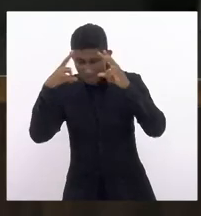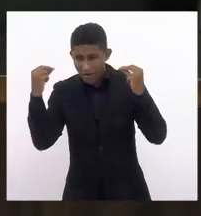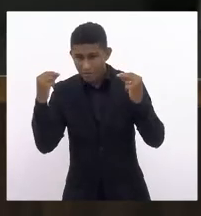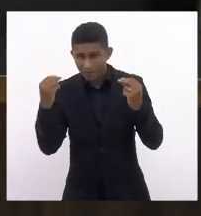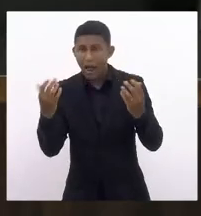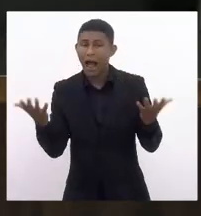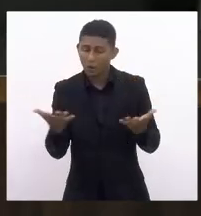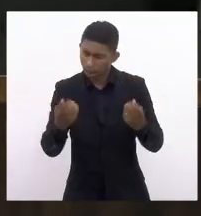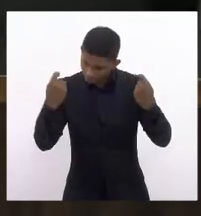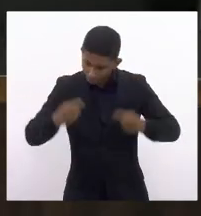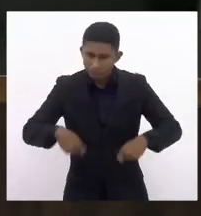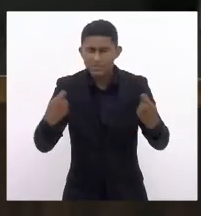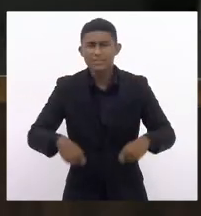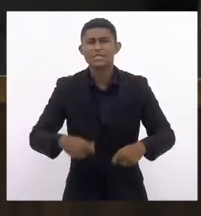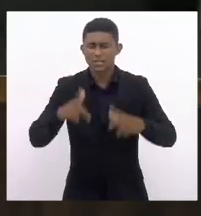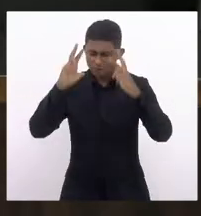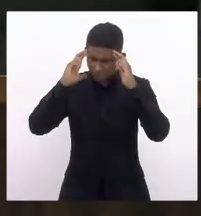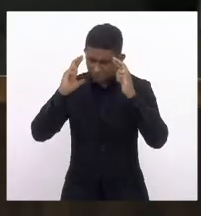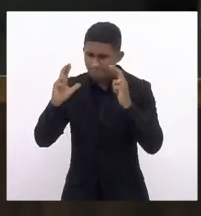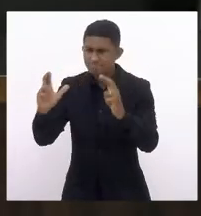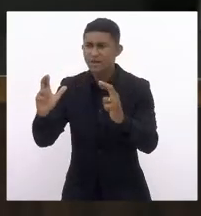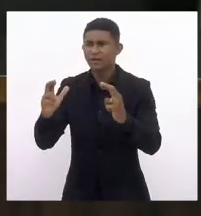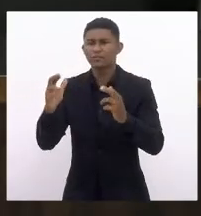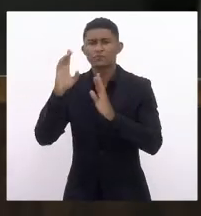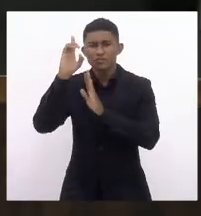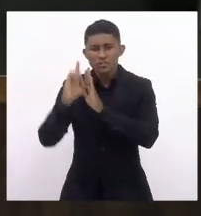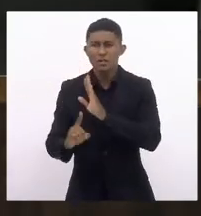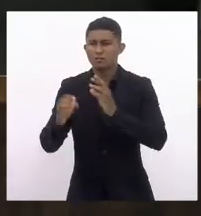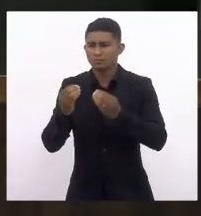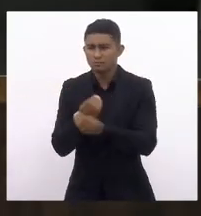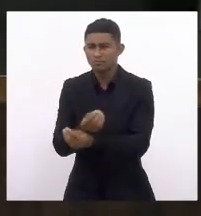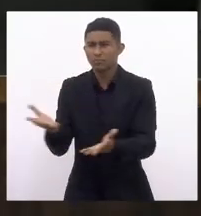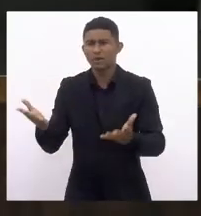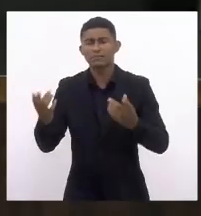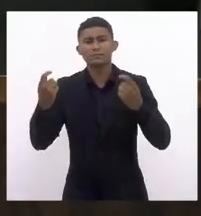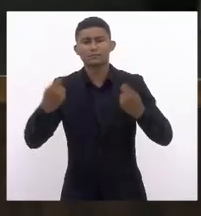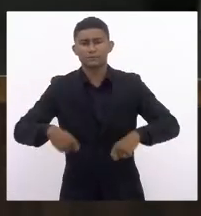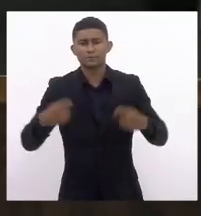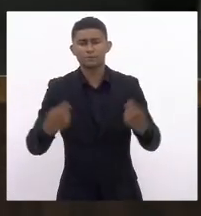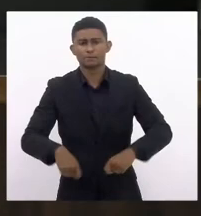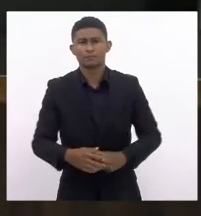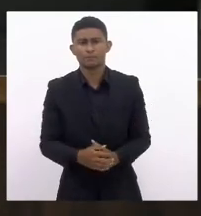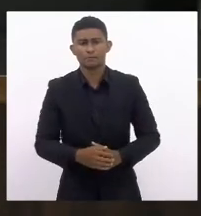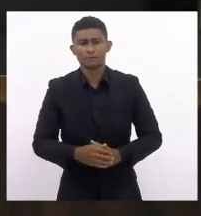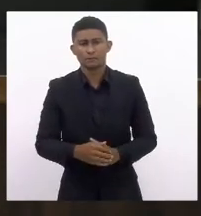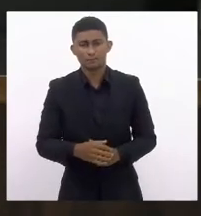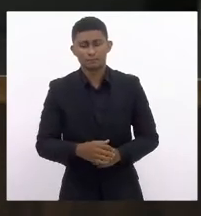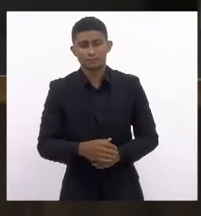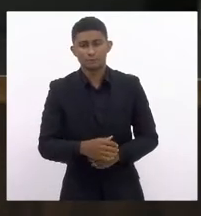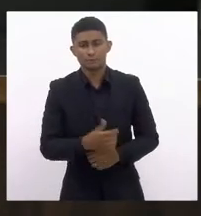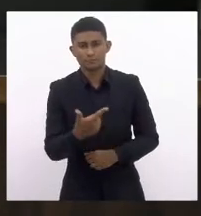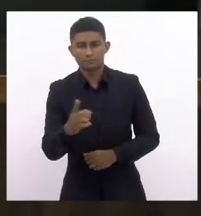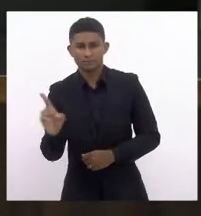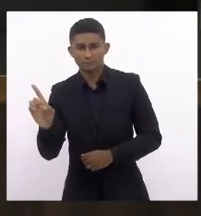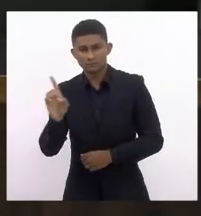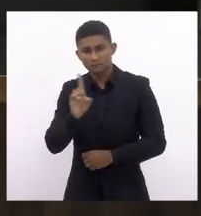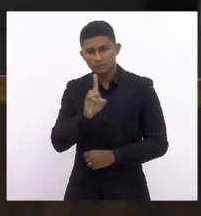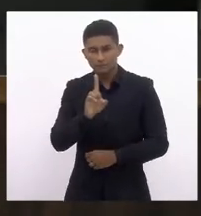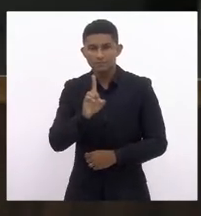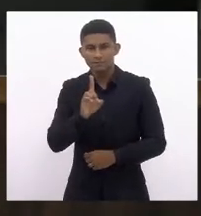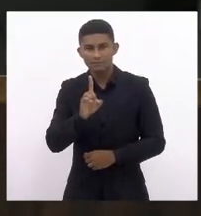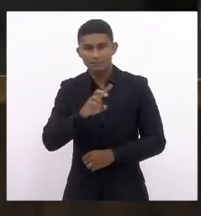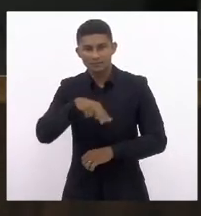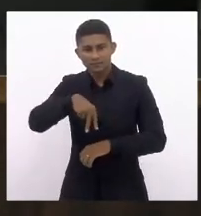respeito e a credibilidade, que é o mais importante disso tudo. Próximo orador inscrito é o nobre deputado Flávio